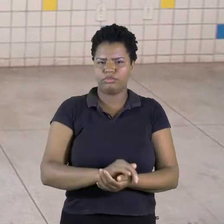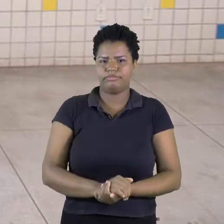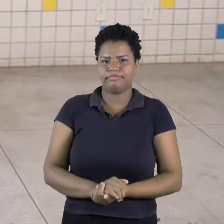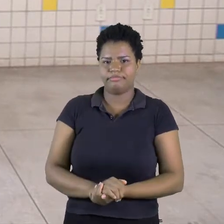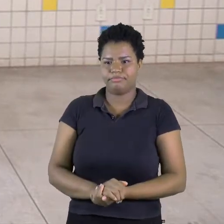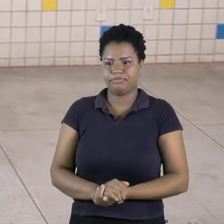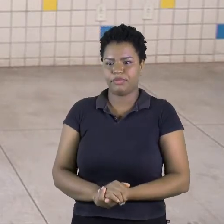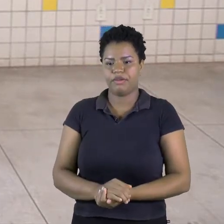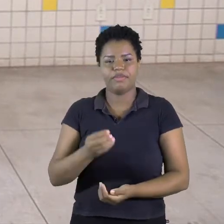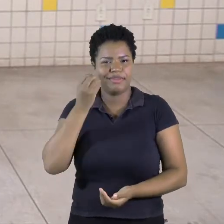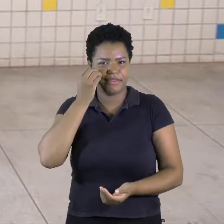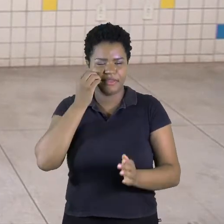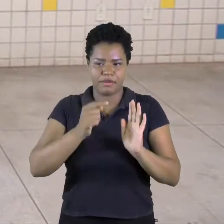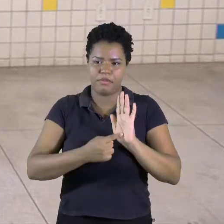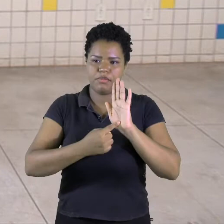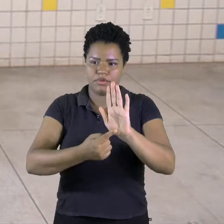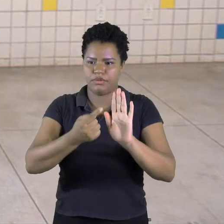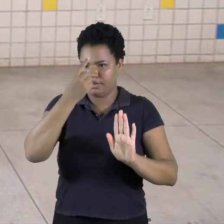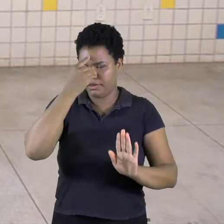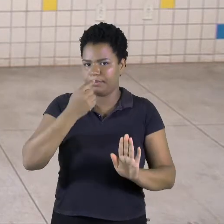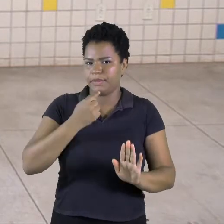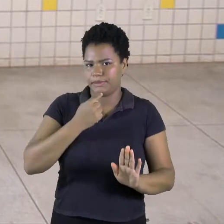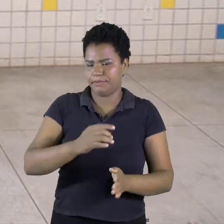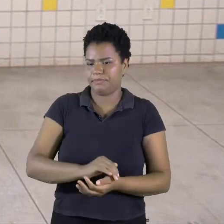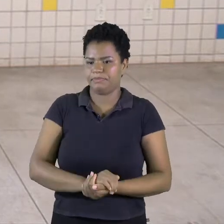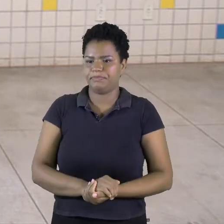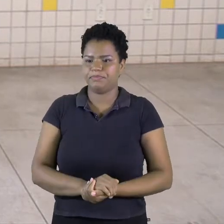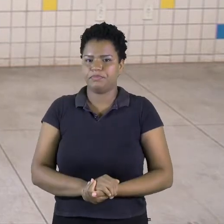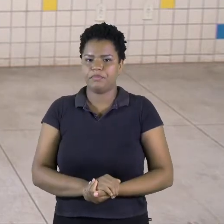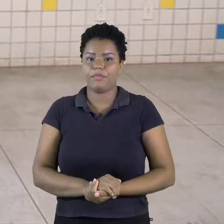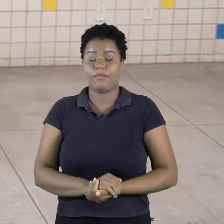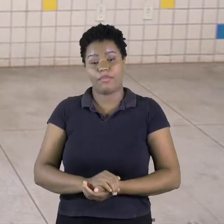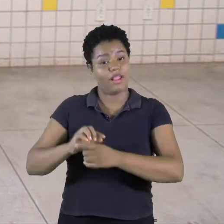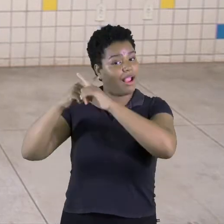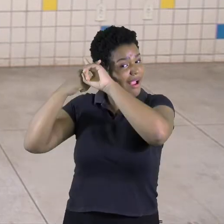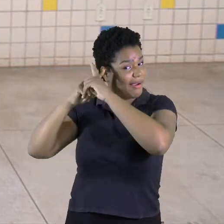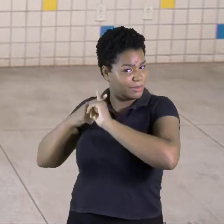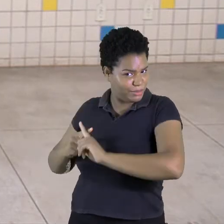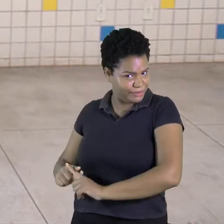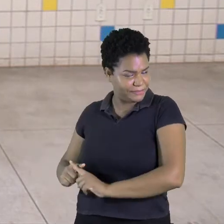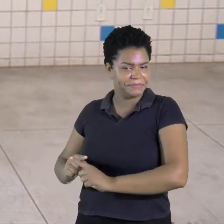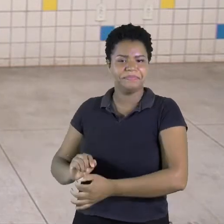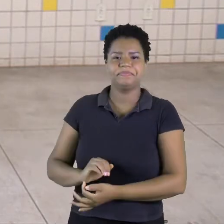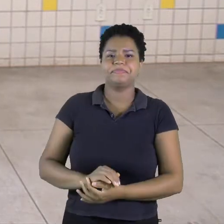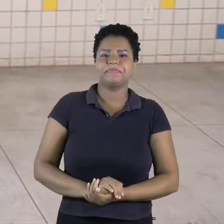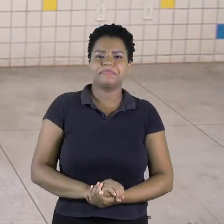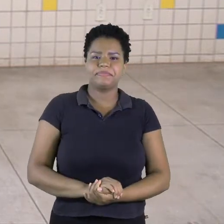tentar mostrar a imagem para vocês. Então, olha só, Rapunzel.